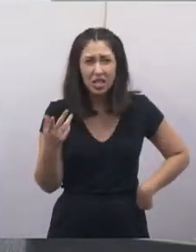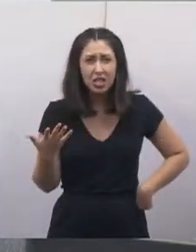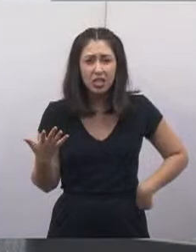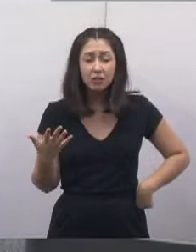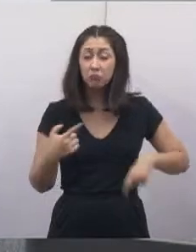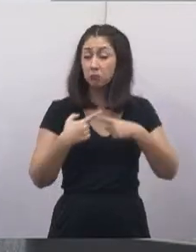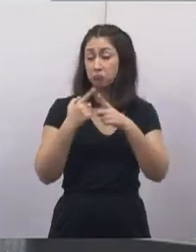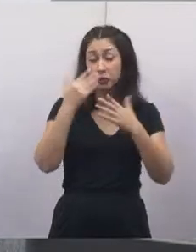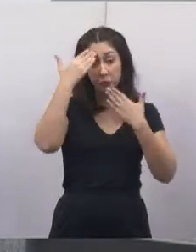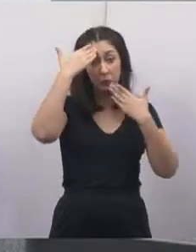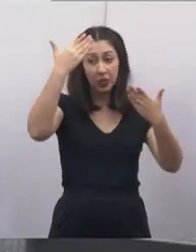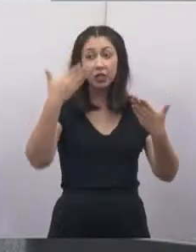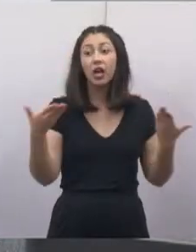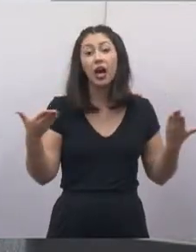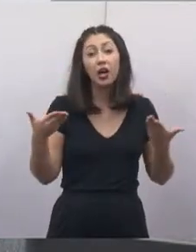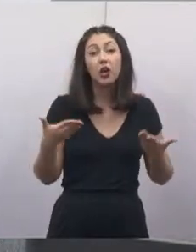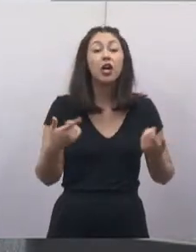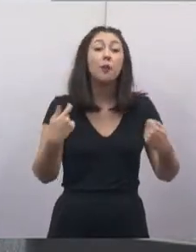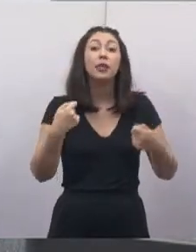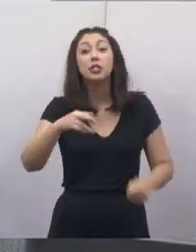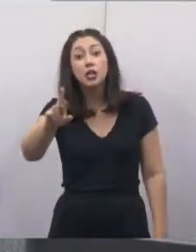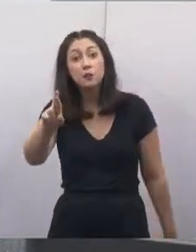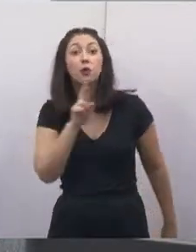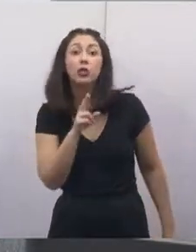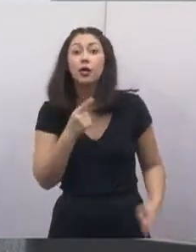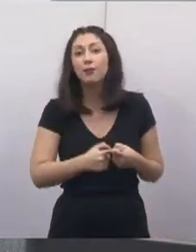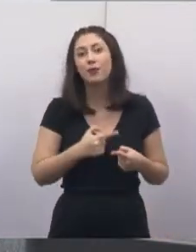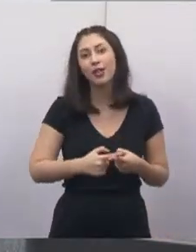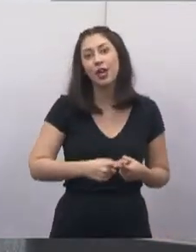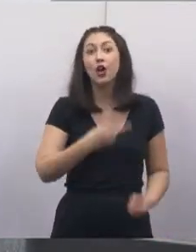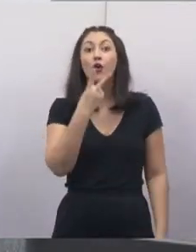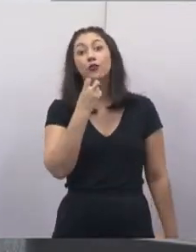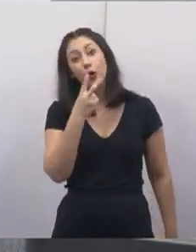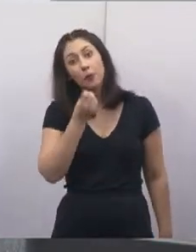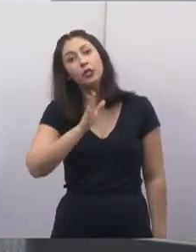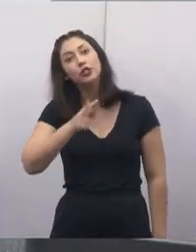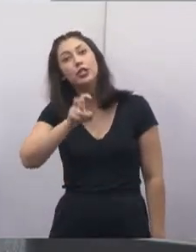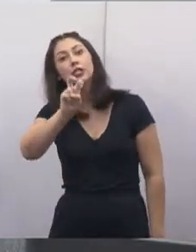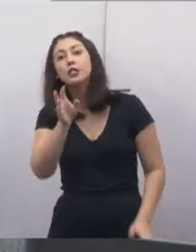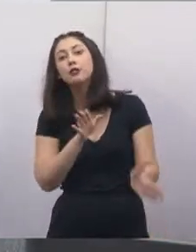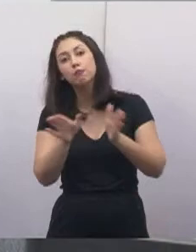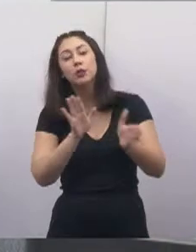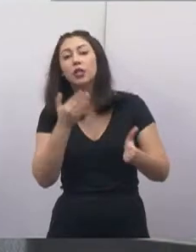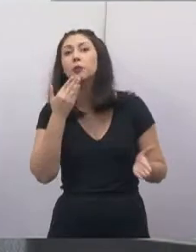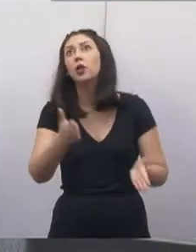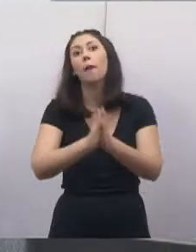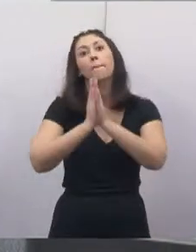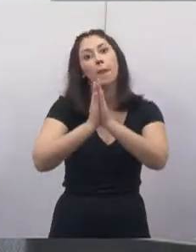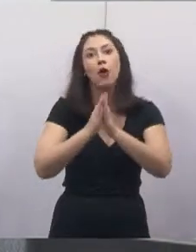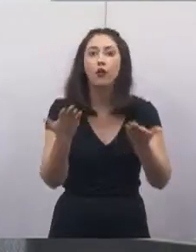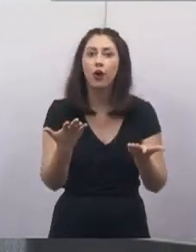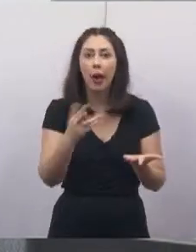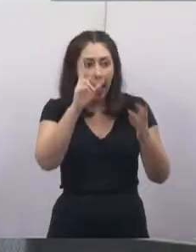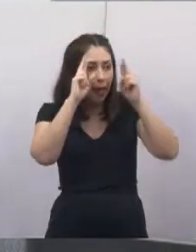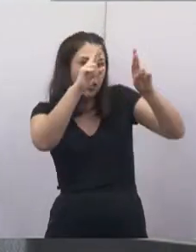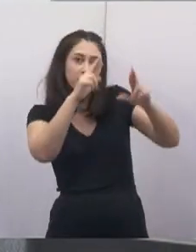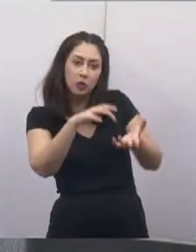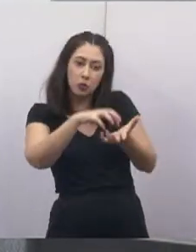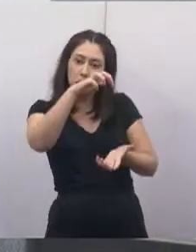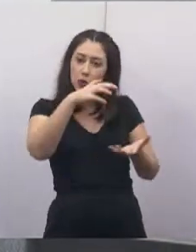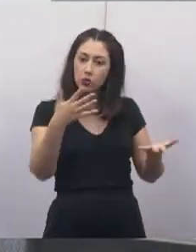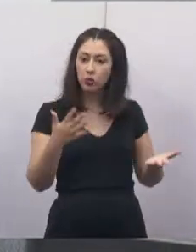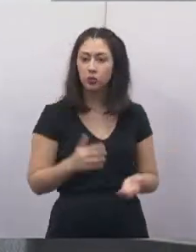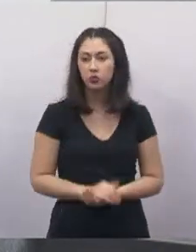Mas muito obrigado. Agora tem que atender os pedidos e fazer, porque agora o Valmir, de 5 mandatos, que está pedindo. Pelo amor de Deus, respeita o idoso.